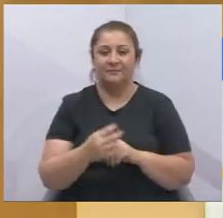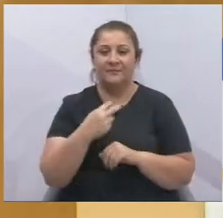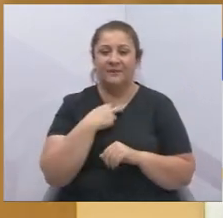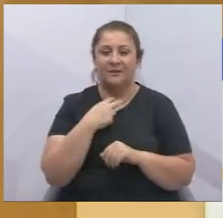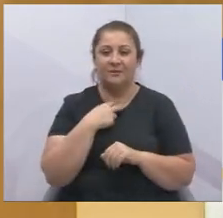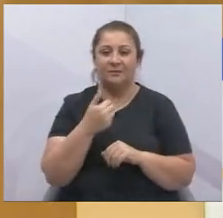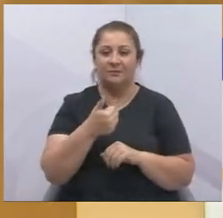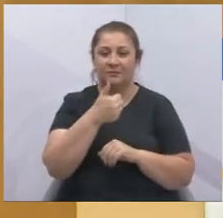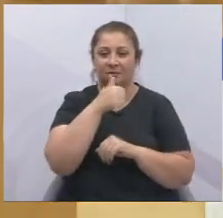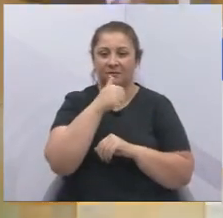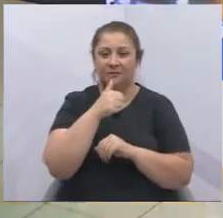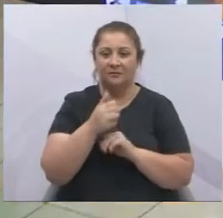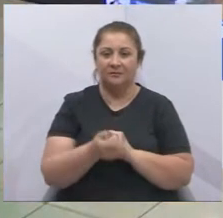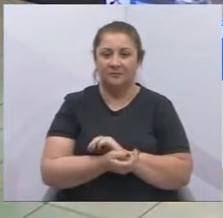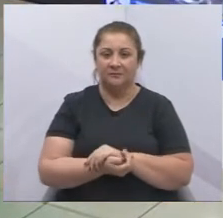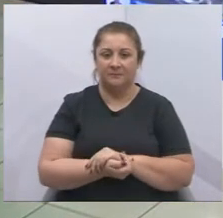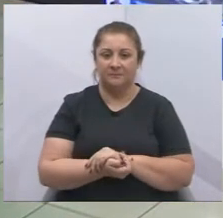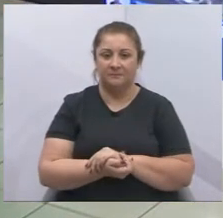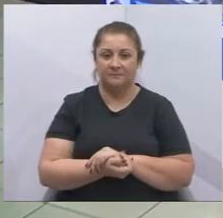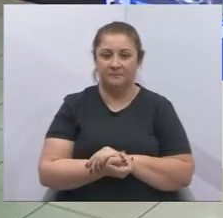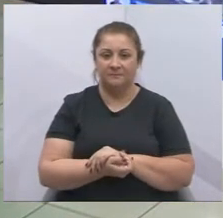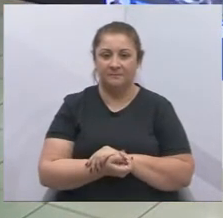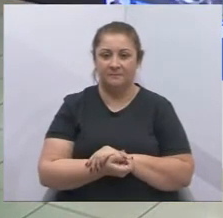bebidas. Viu, presidente?